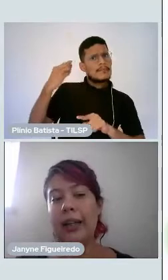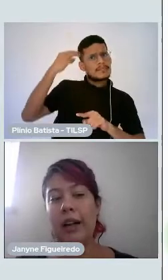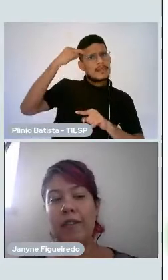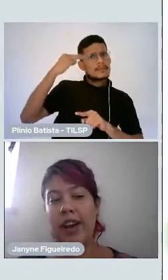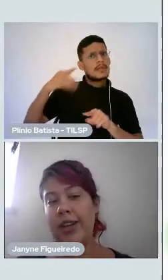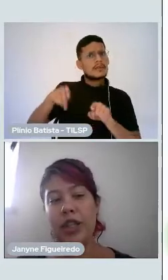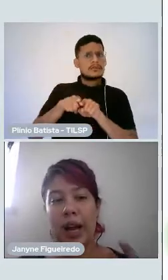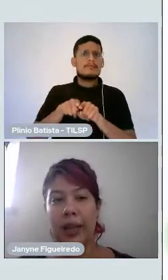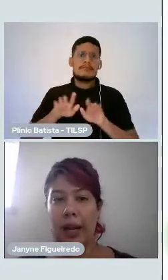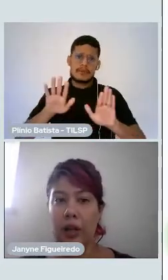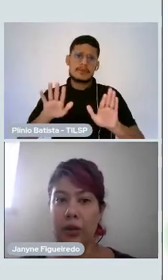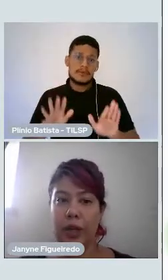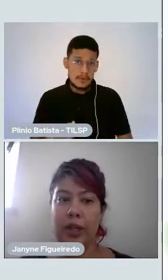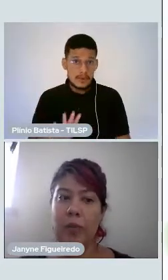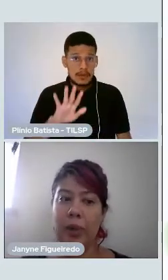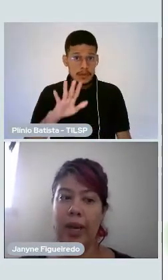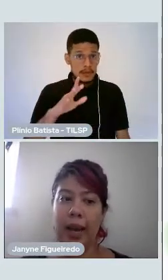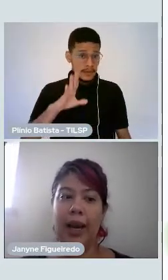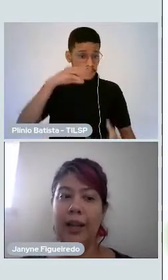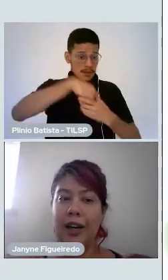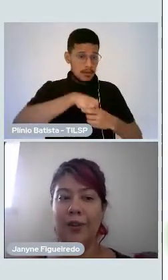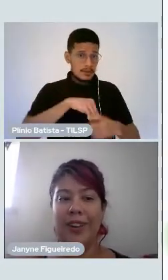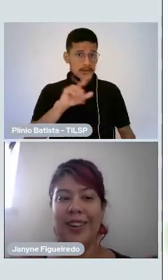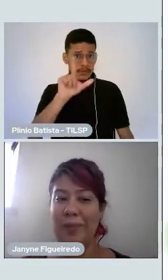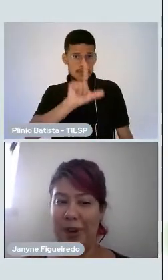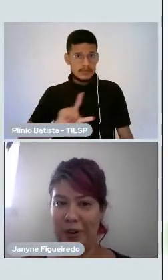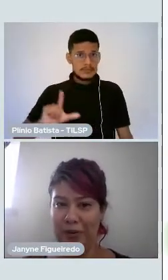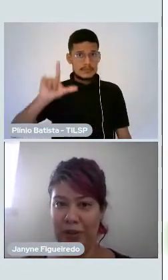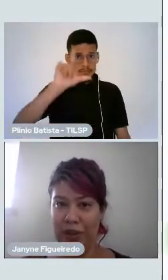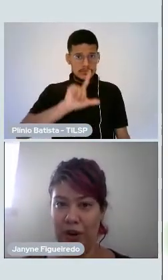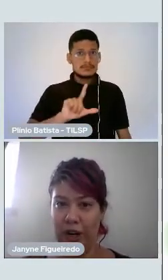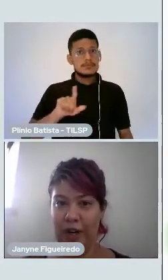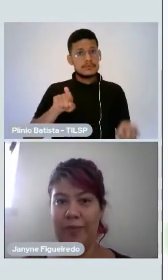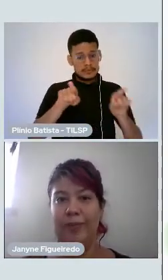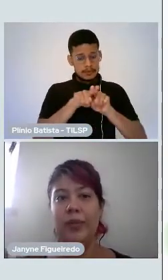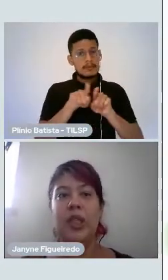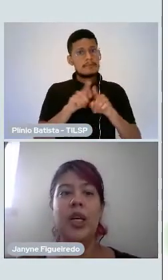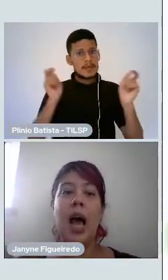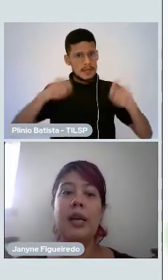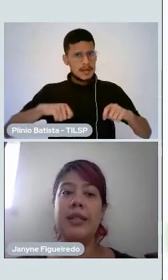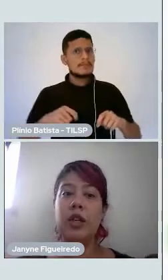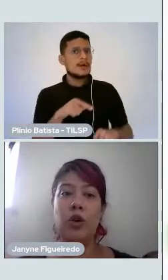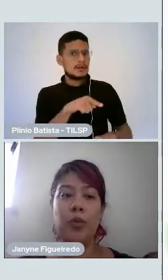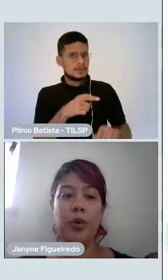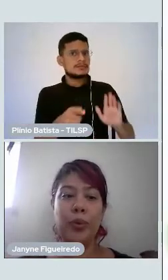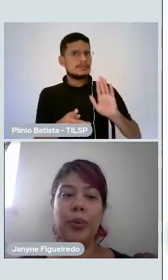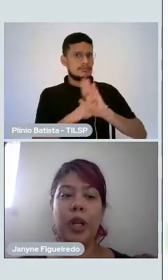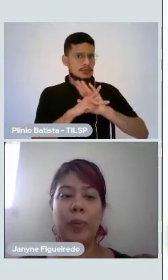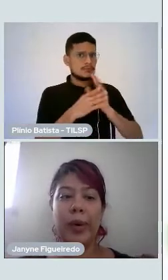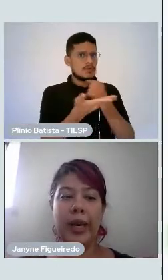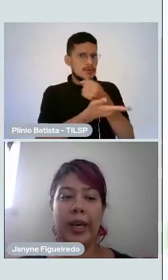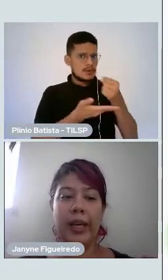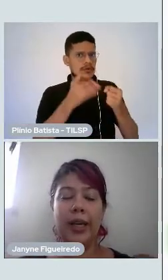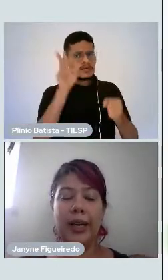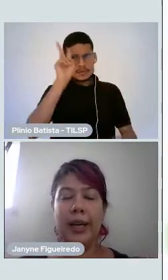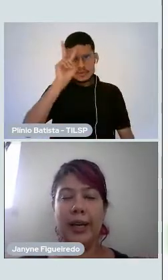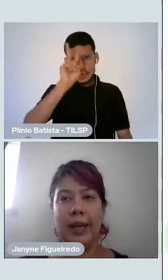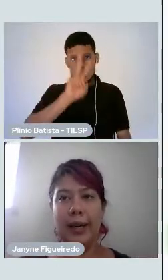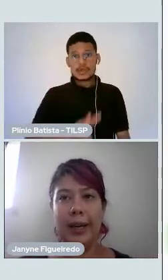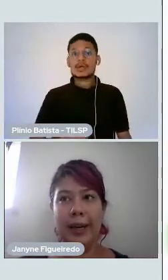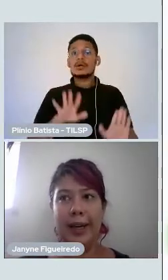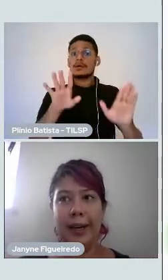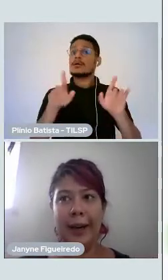mentalidade, através da literatura também. A literatura também é uma fonte histórica. Assim como